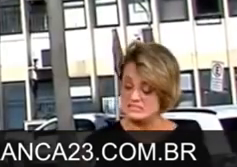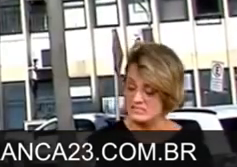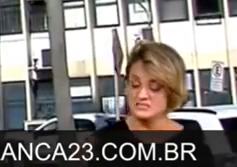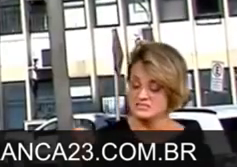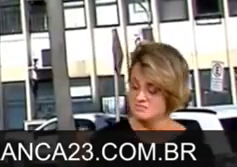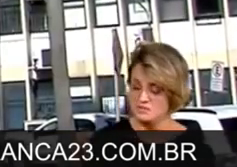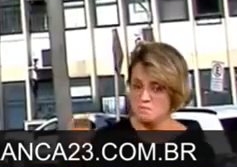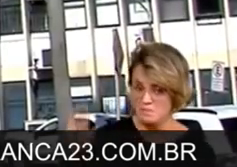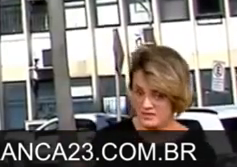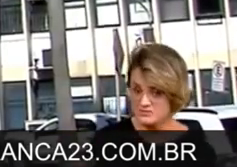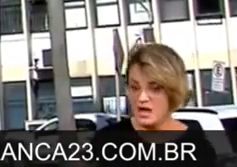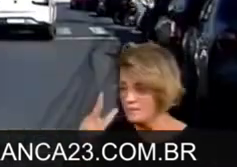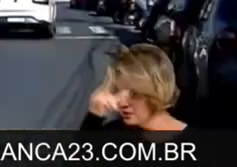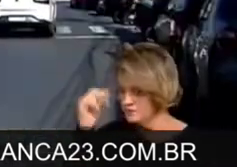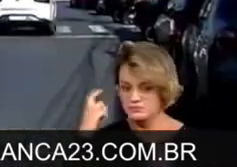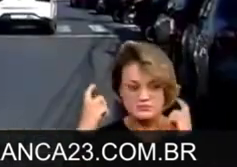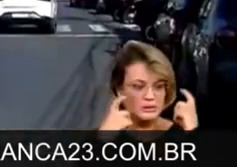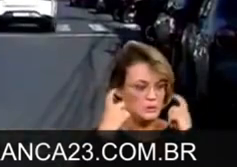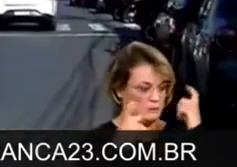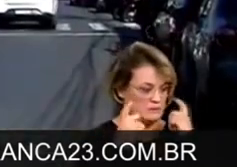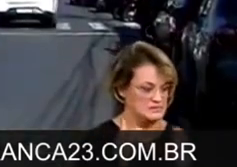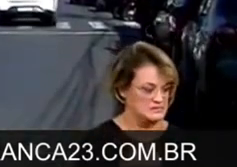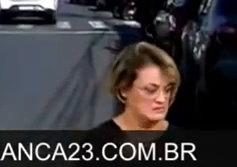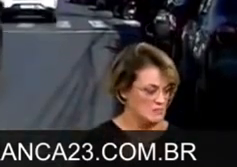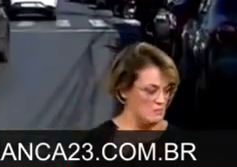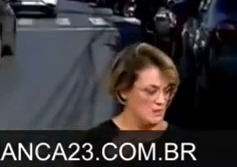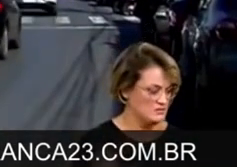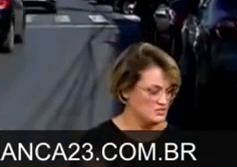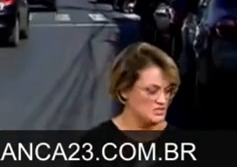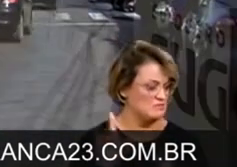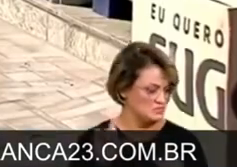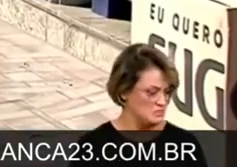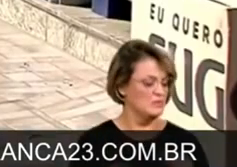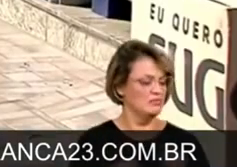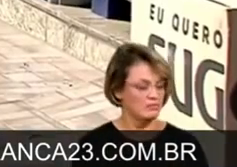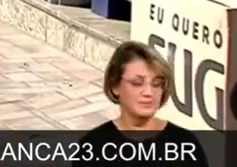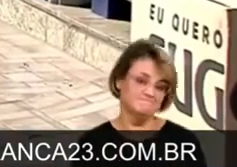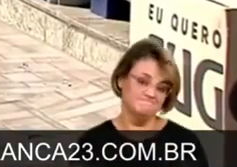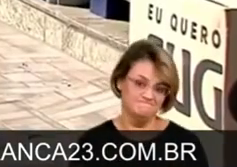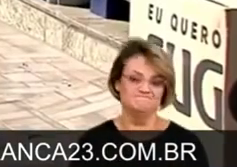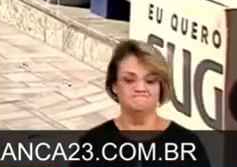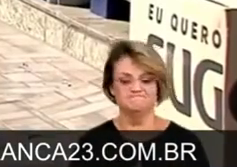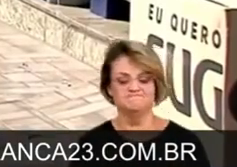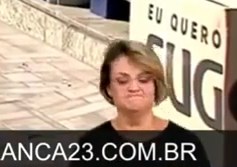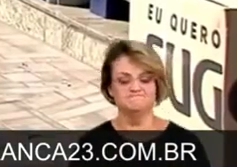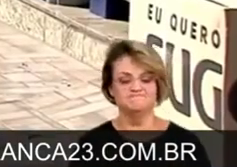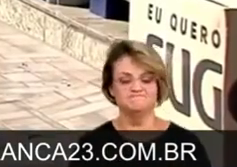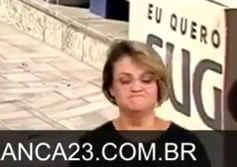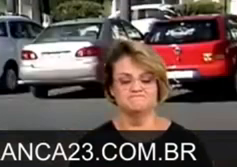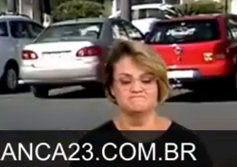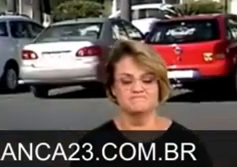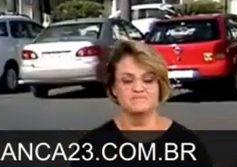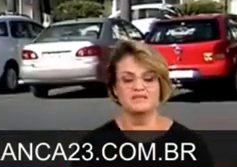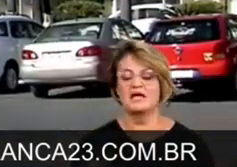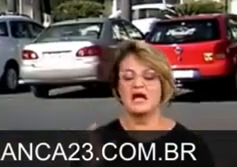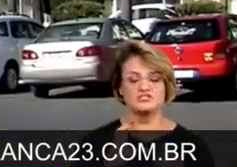gerou preocupação entre os prefeitos quanto a uma possível queda no repasse pela União de recursos do Fundo de Participação dos Municípios.